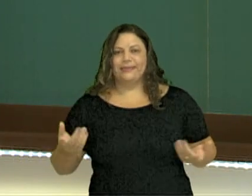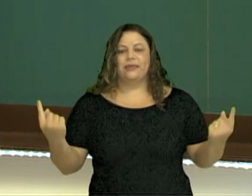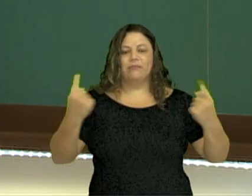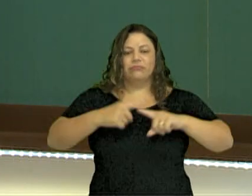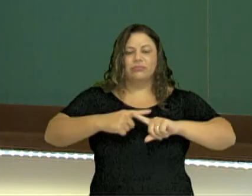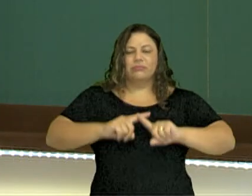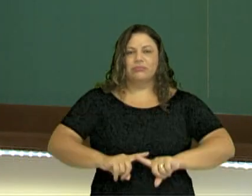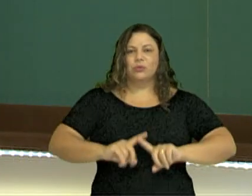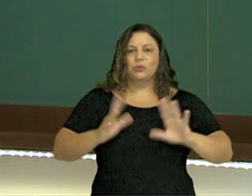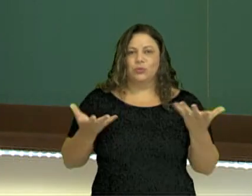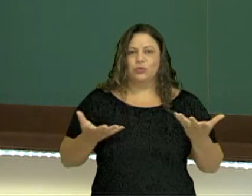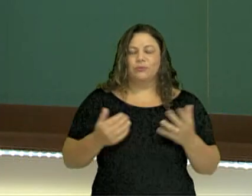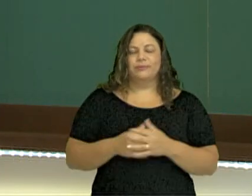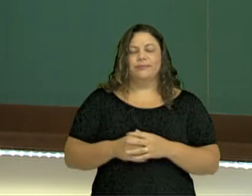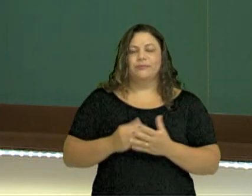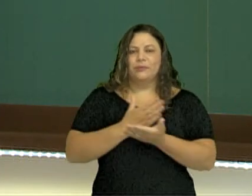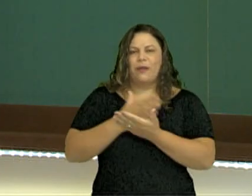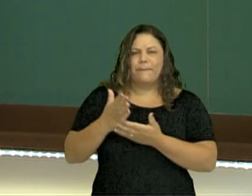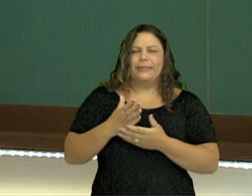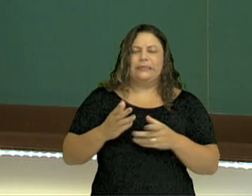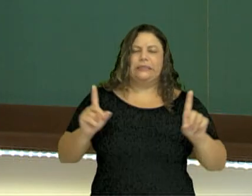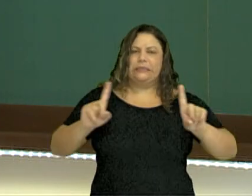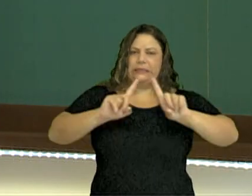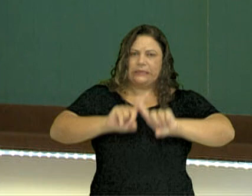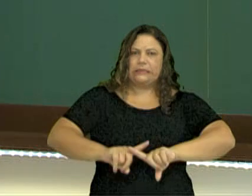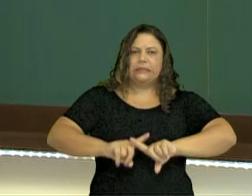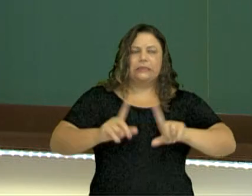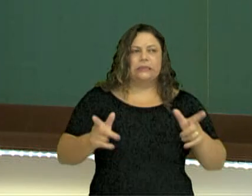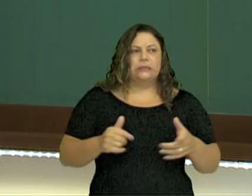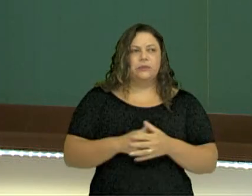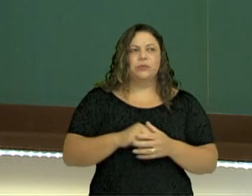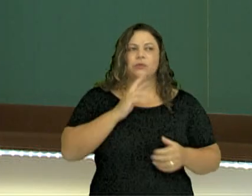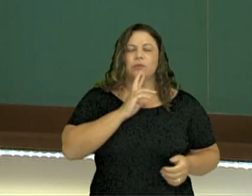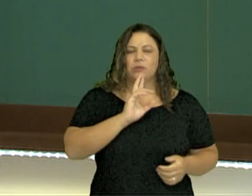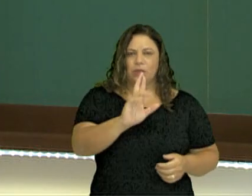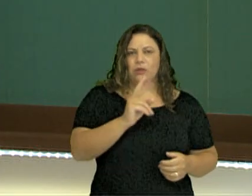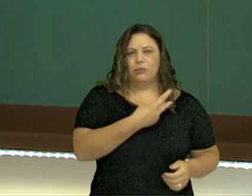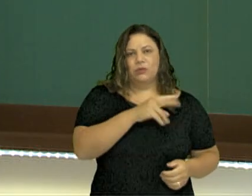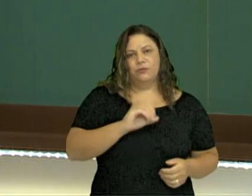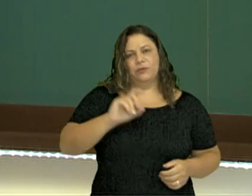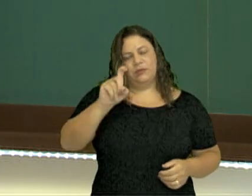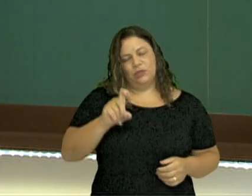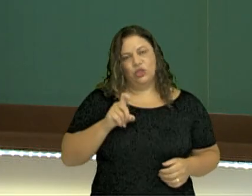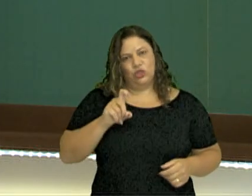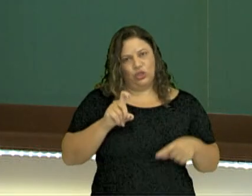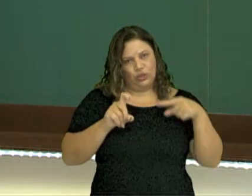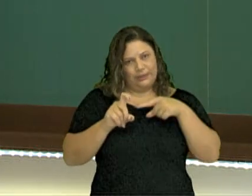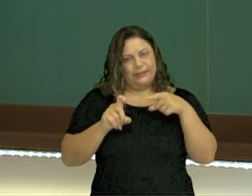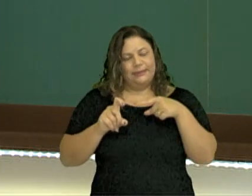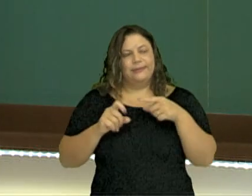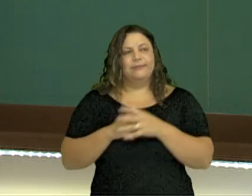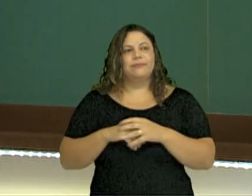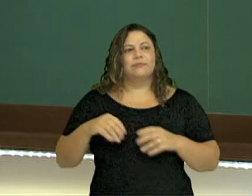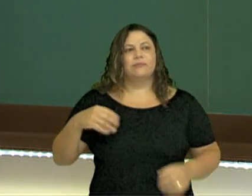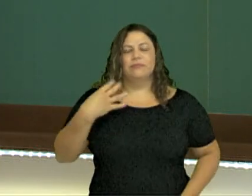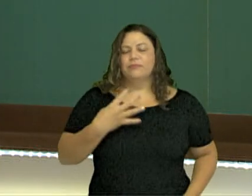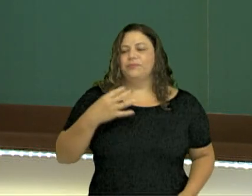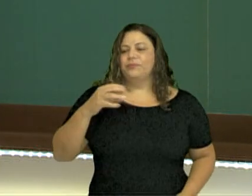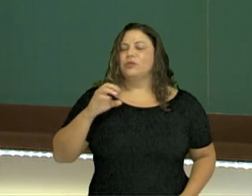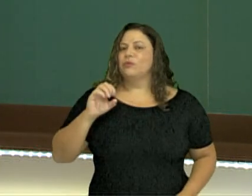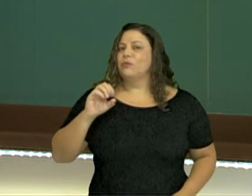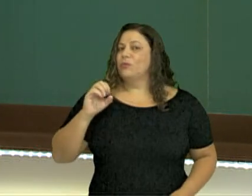Multiplicando cruzado, que é o princípio fundamental das proporções, a gente vai ter 20 vezes x, 20x, 480 vezes